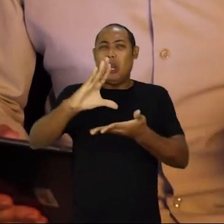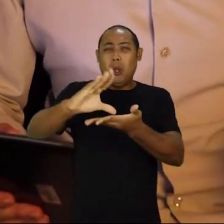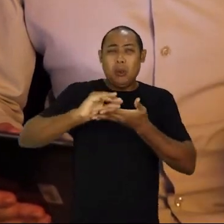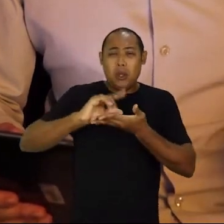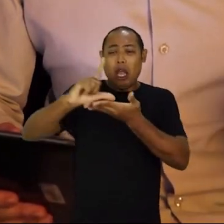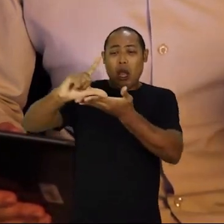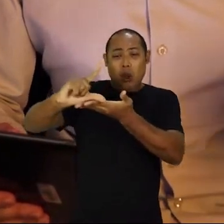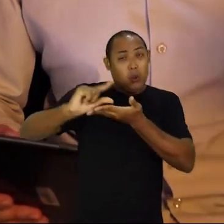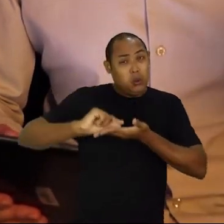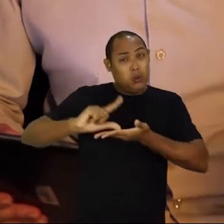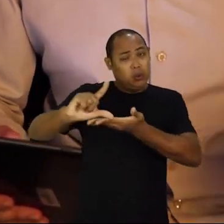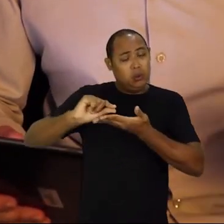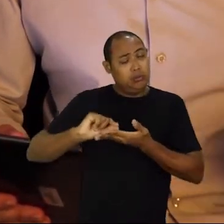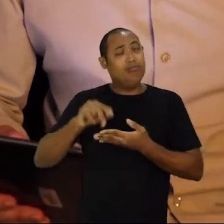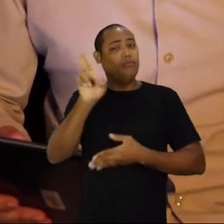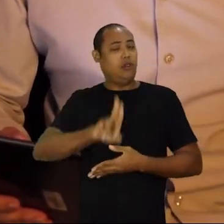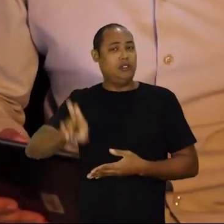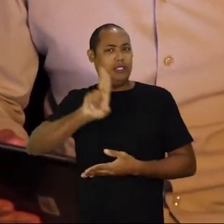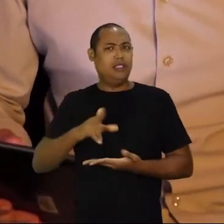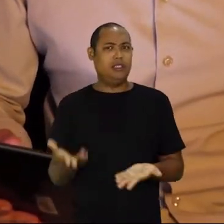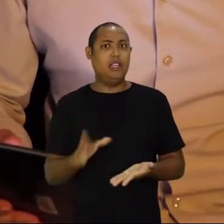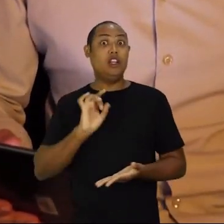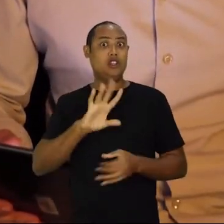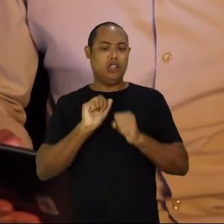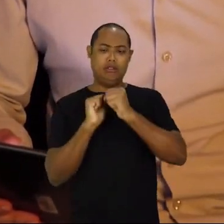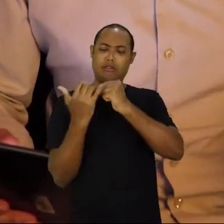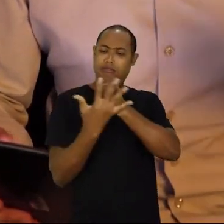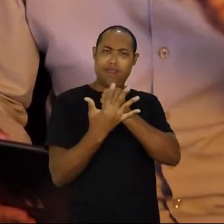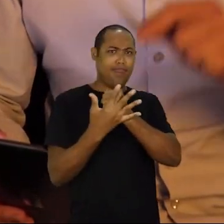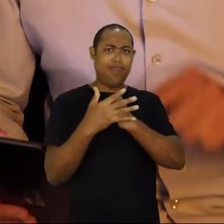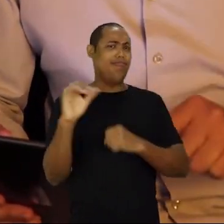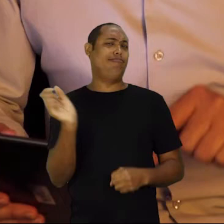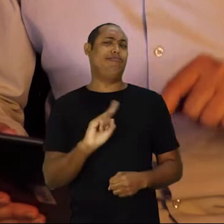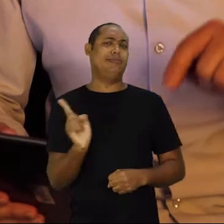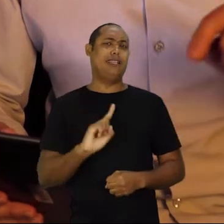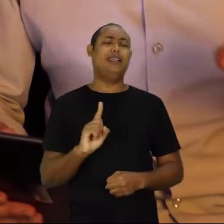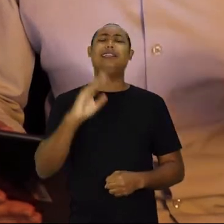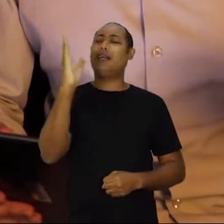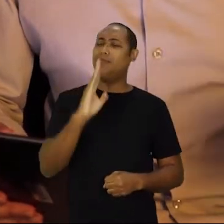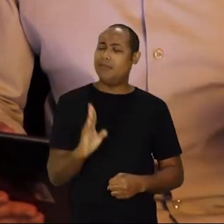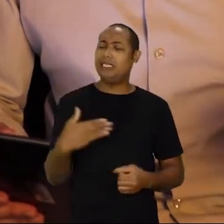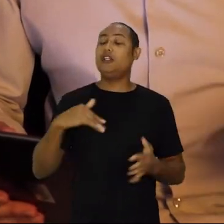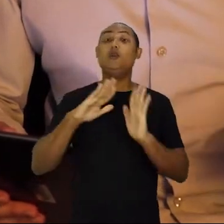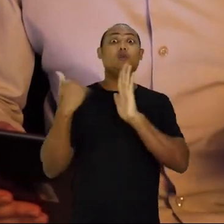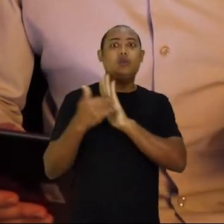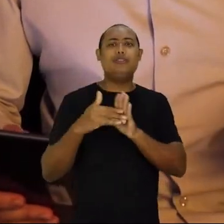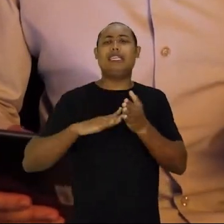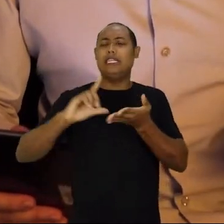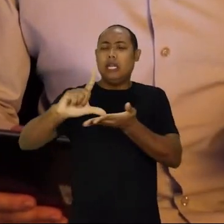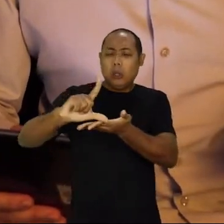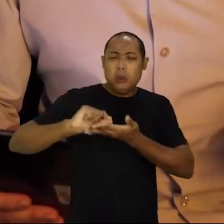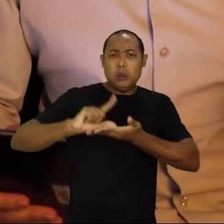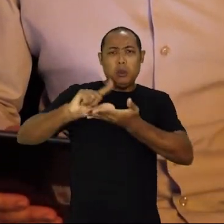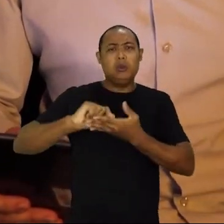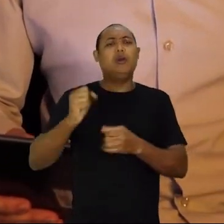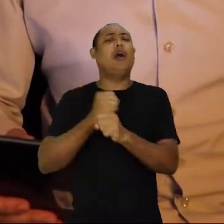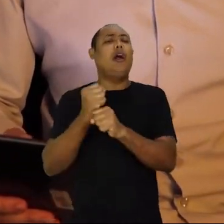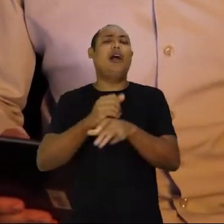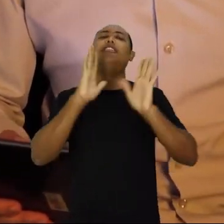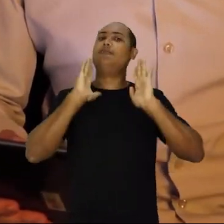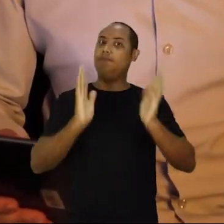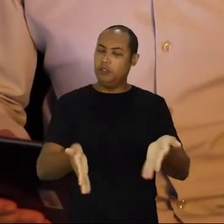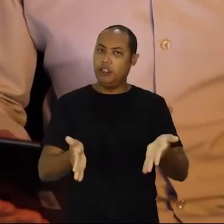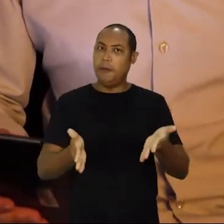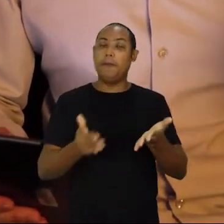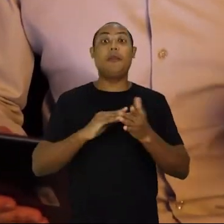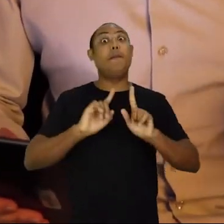cortes orçamentários que incidiram sobre a universidade. Não foi só na pandemia, a universidade brasileira ela vem sofrendo cortes